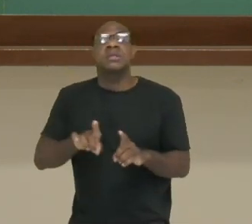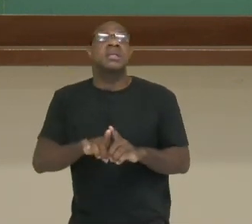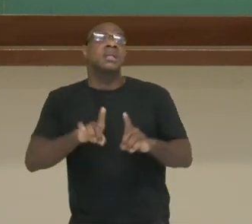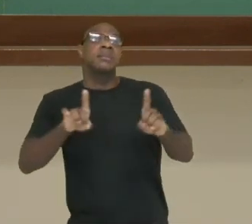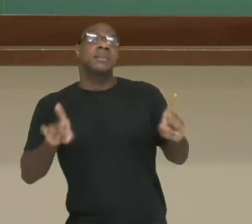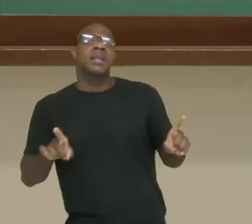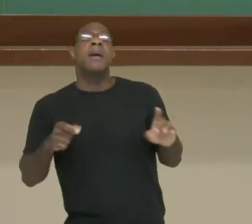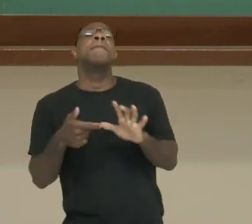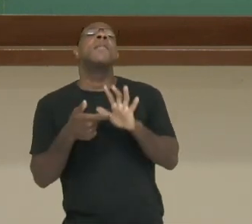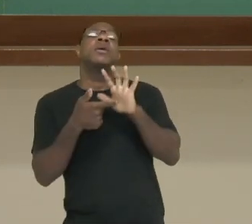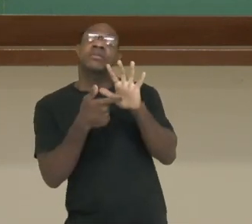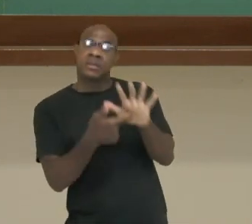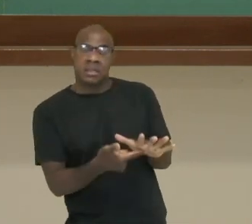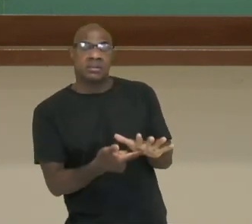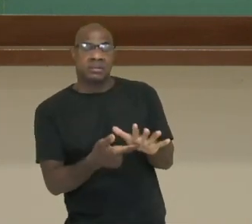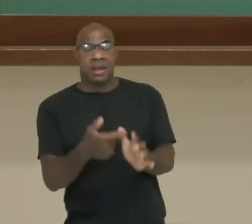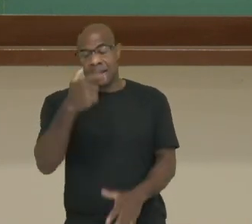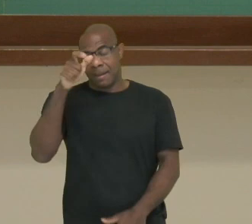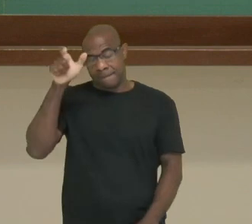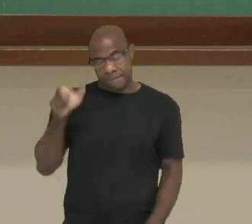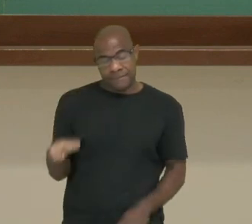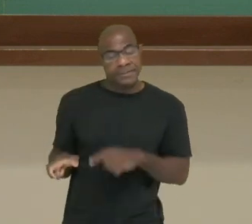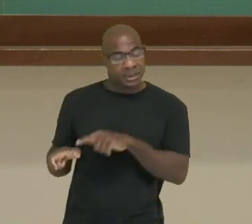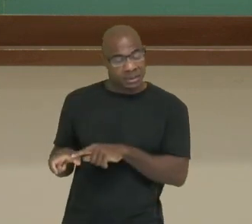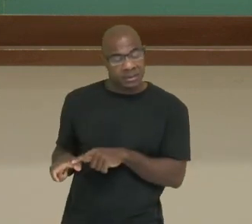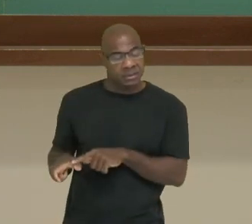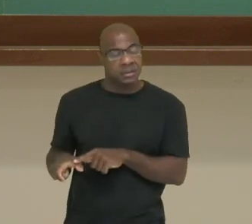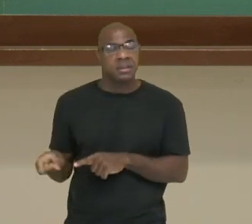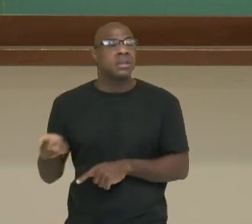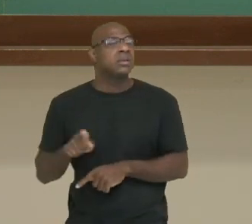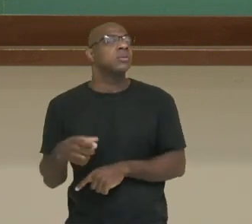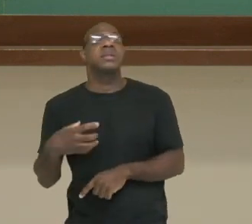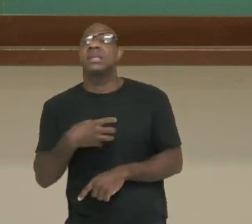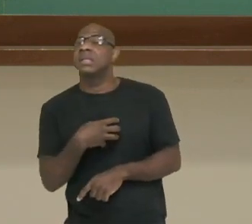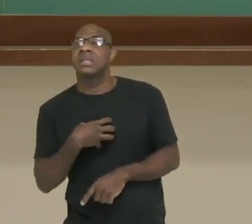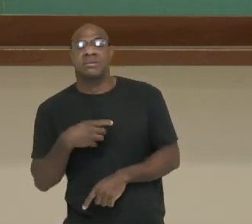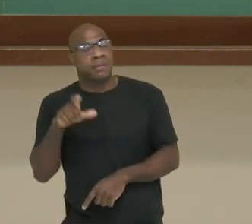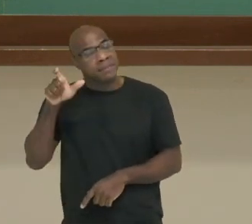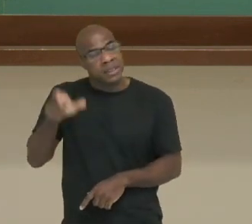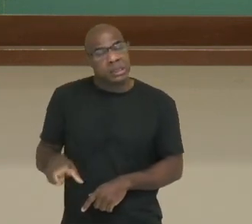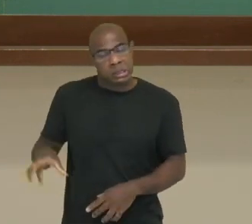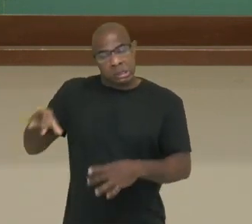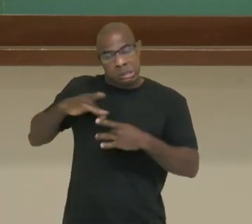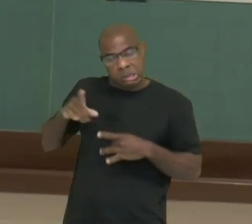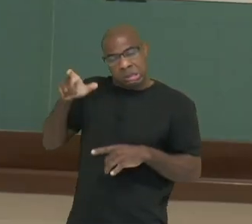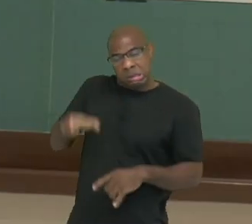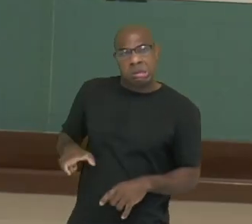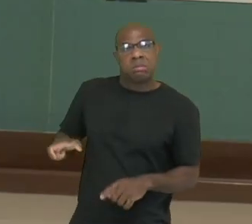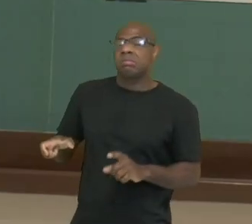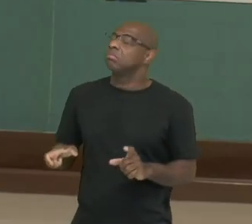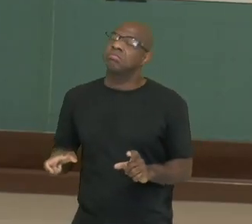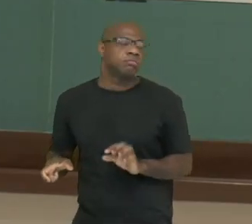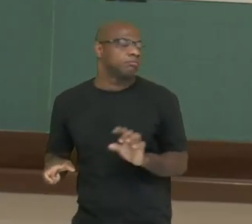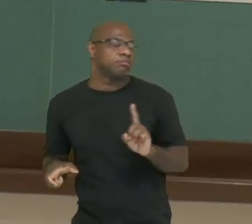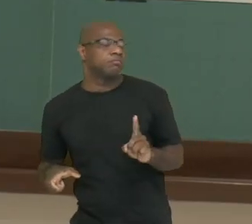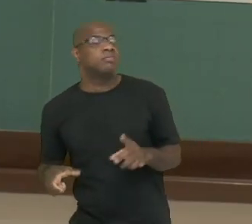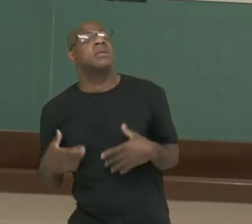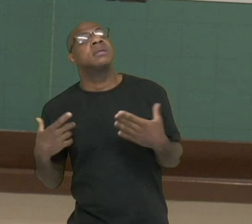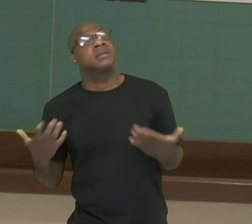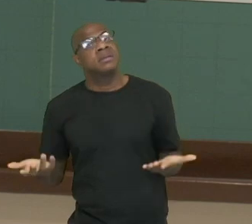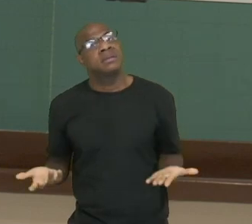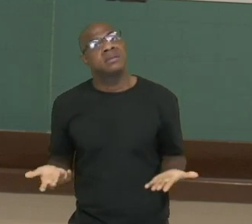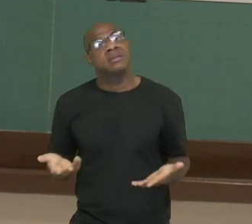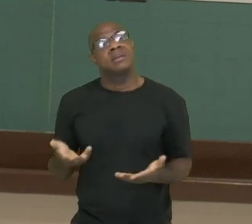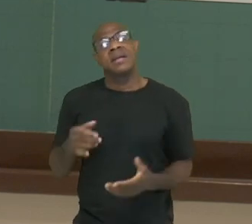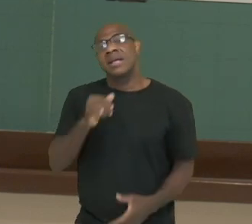distanciamento, mostrando a personagem, não sentindo a personagem, né? Então a gente viu aqui mais